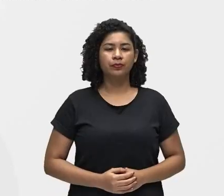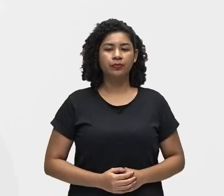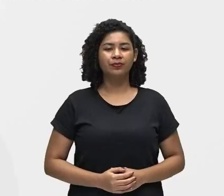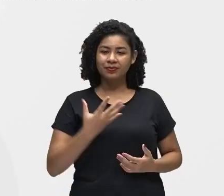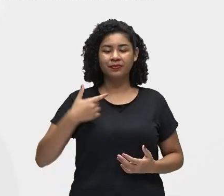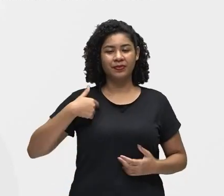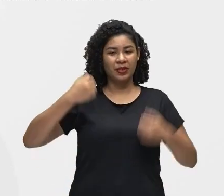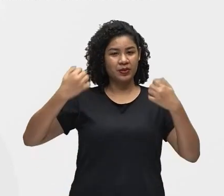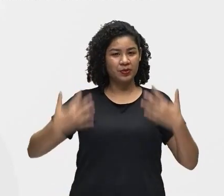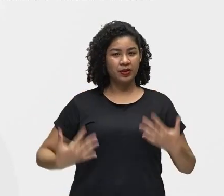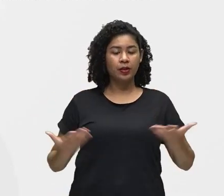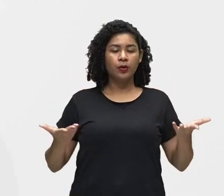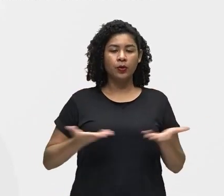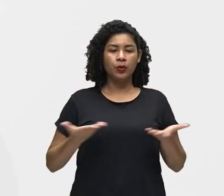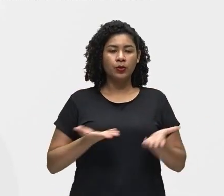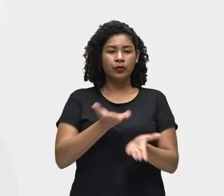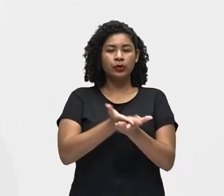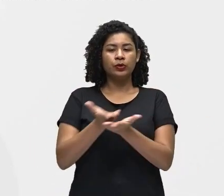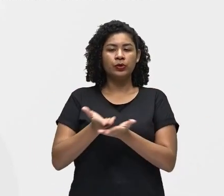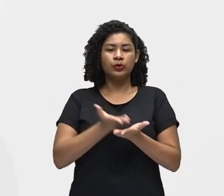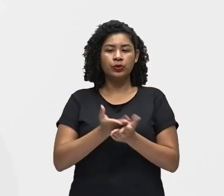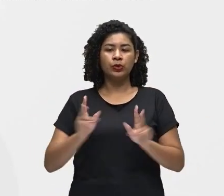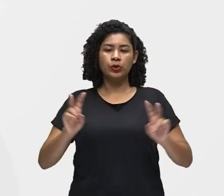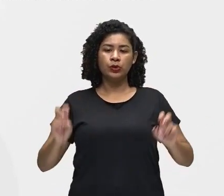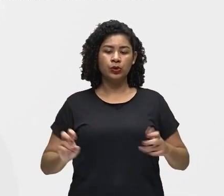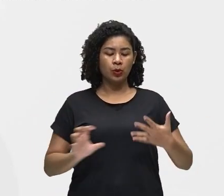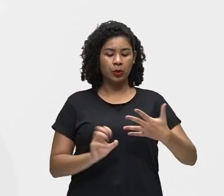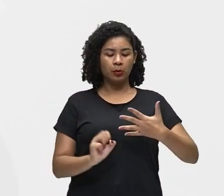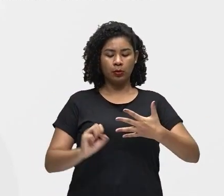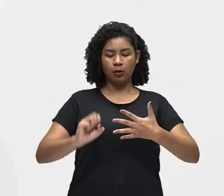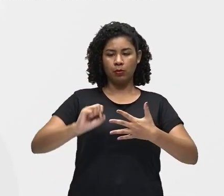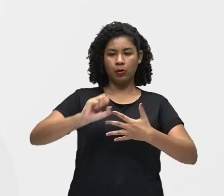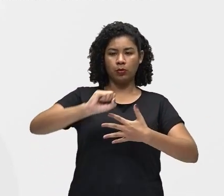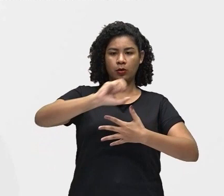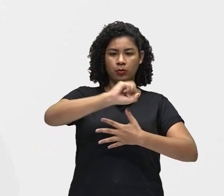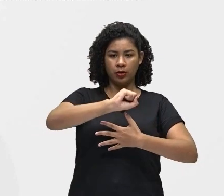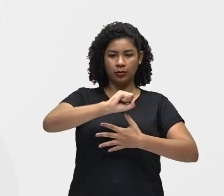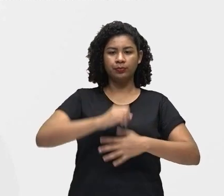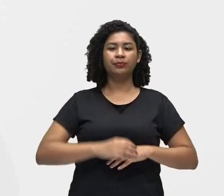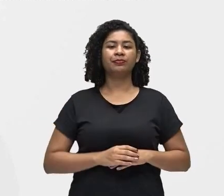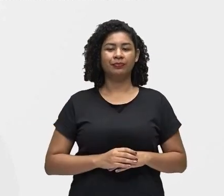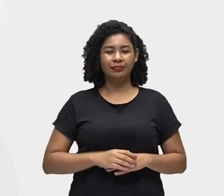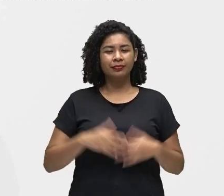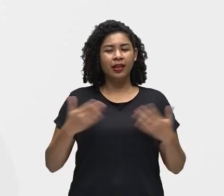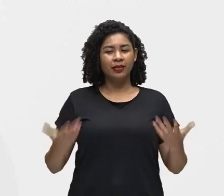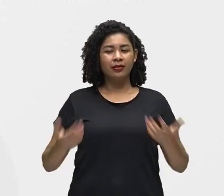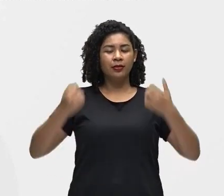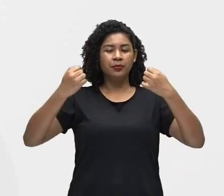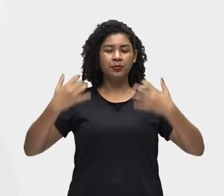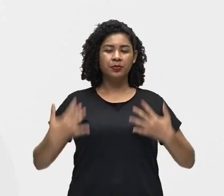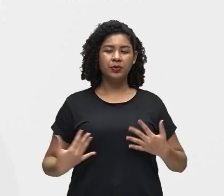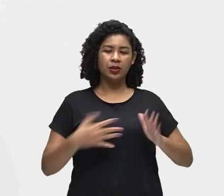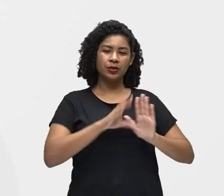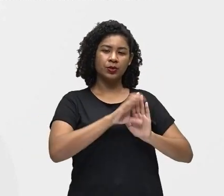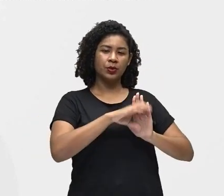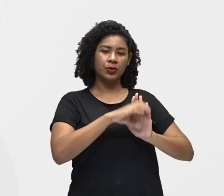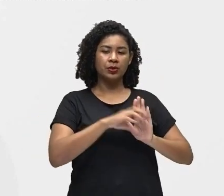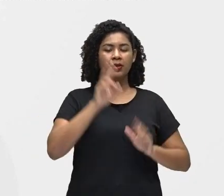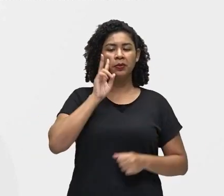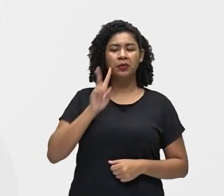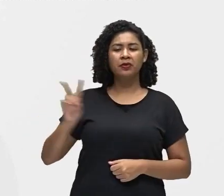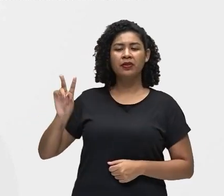Muito bem, a gente vai estudar um pouquinho aí sobre cadeia alimentar, né? E a gente observa um pouco desse conceito e aí a gente tem uma imagem, né,